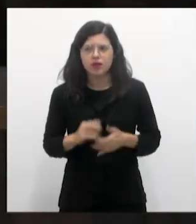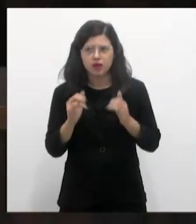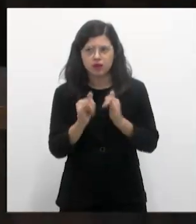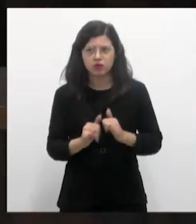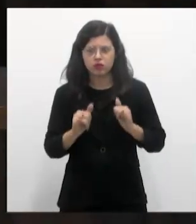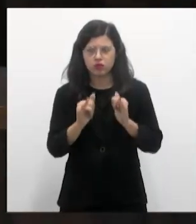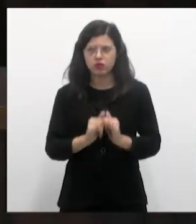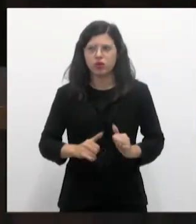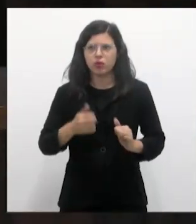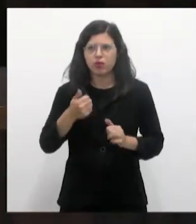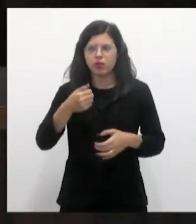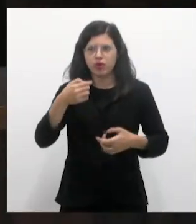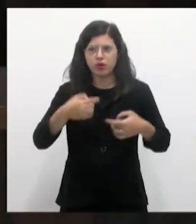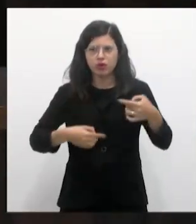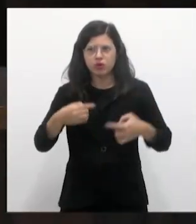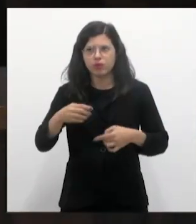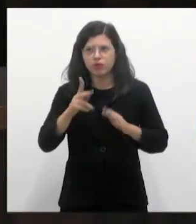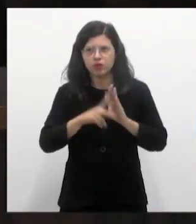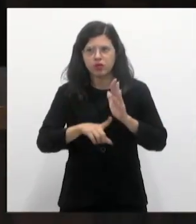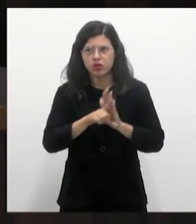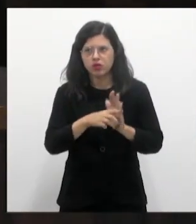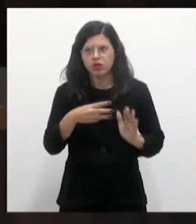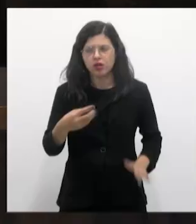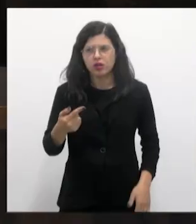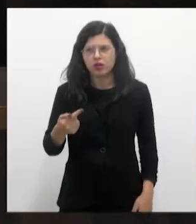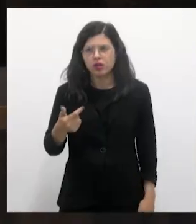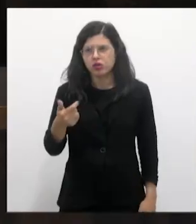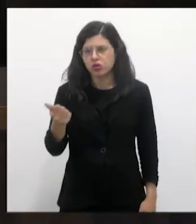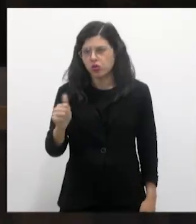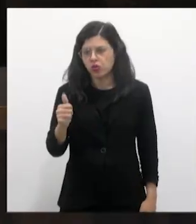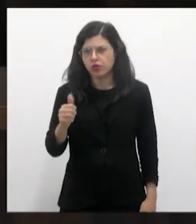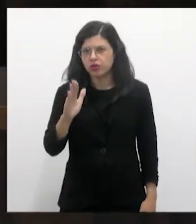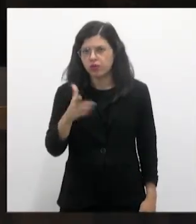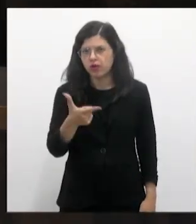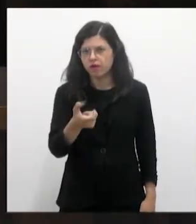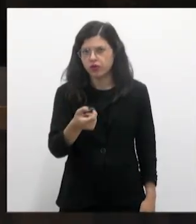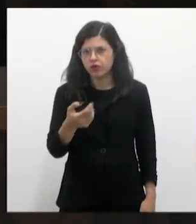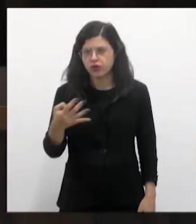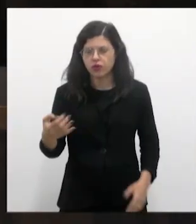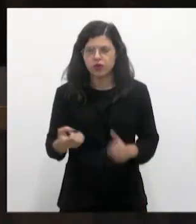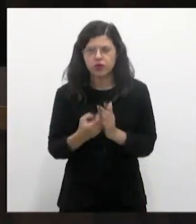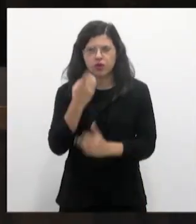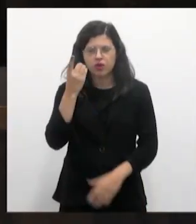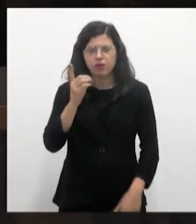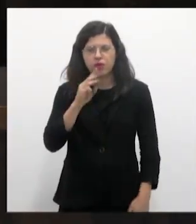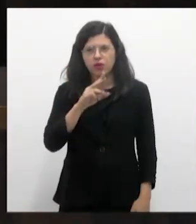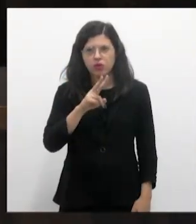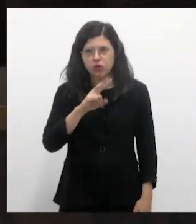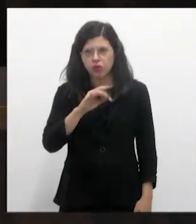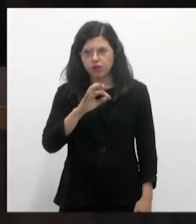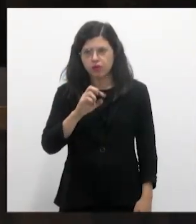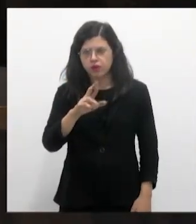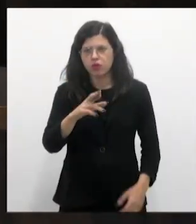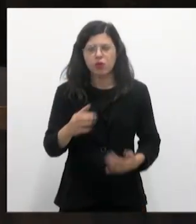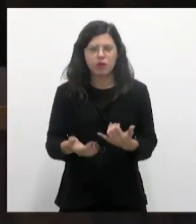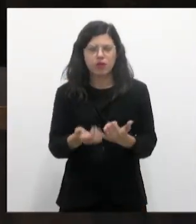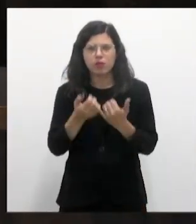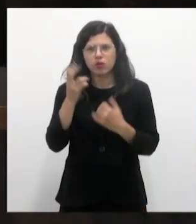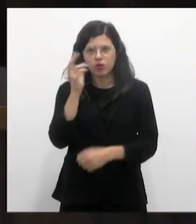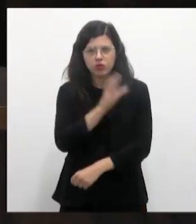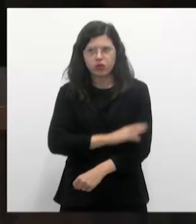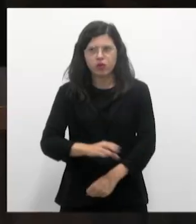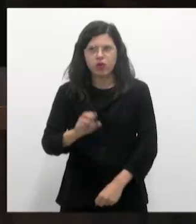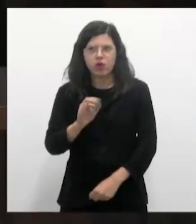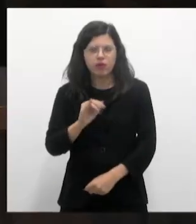Anuncio. Em primeira discussão, para a Lei número 3711, 2024, de autoria do deputado Vitor Júnior. que declara como patrimônio cultural